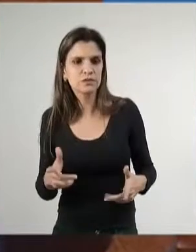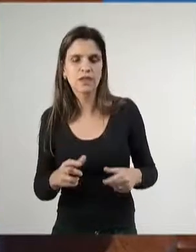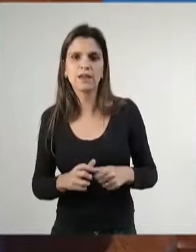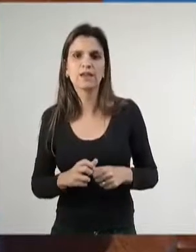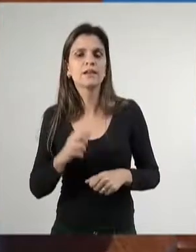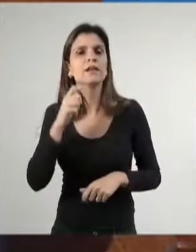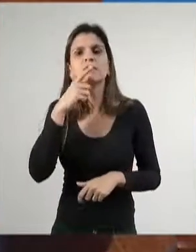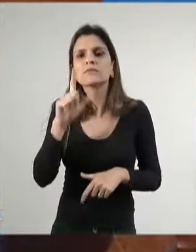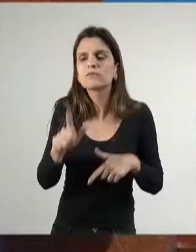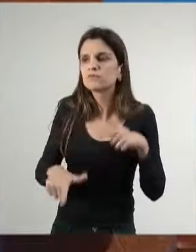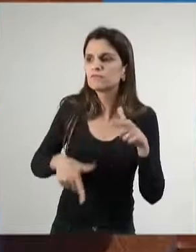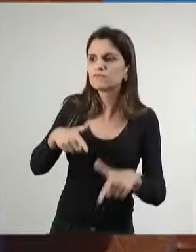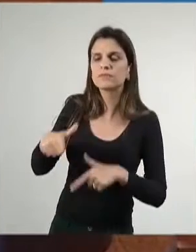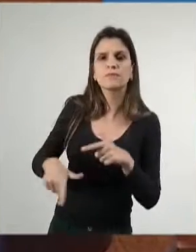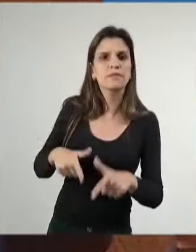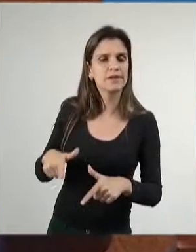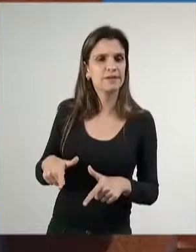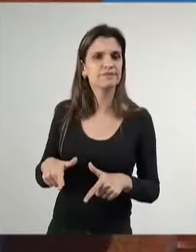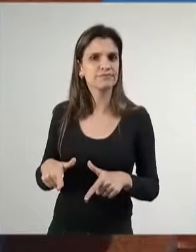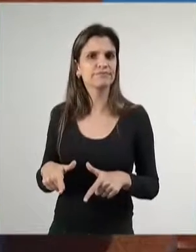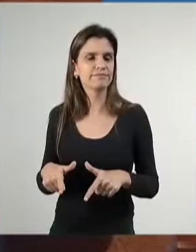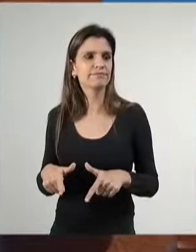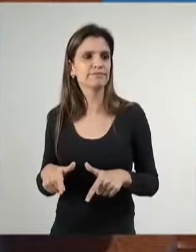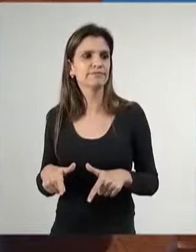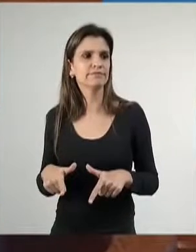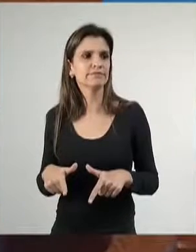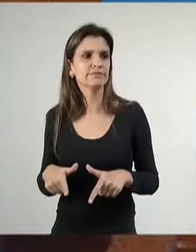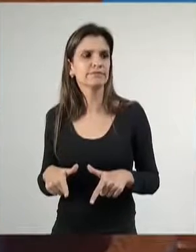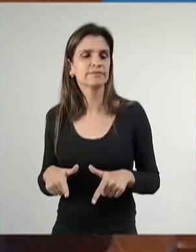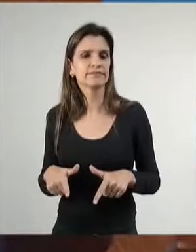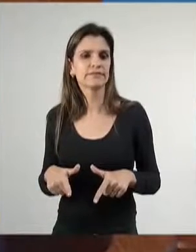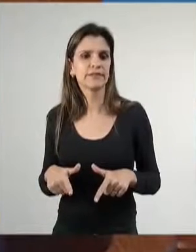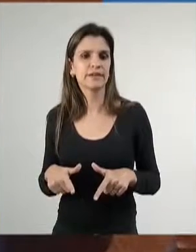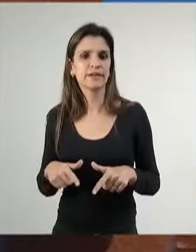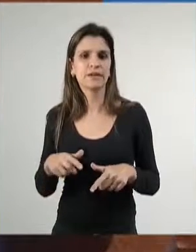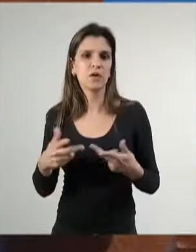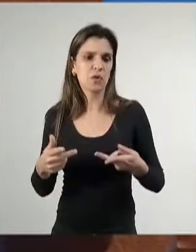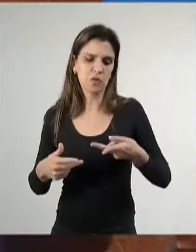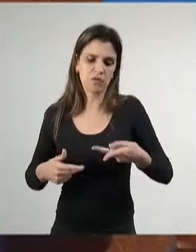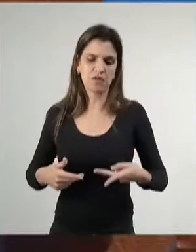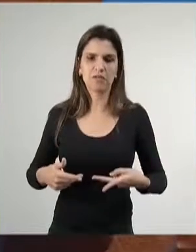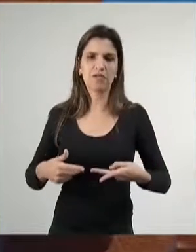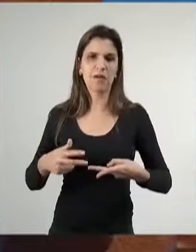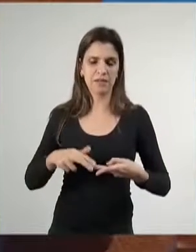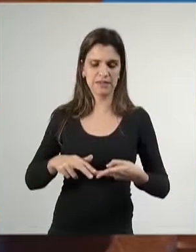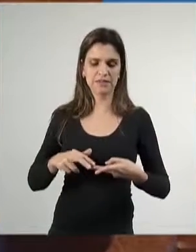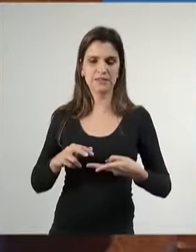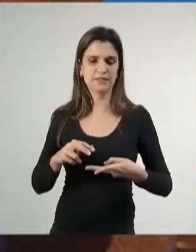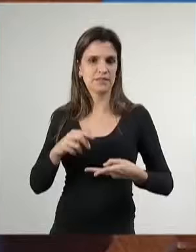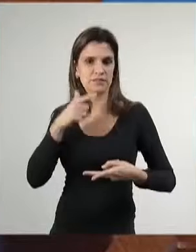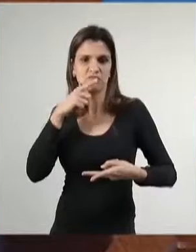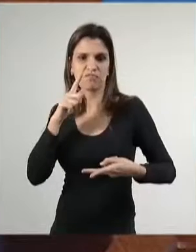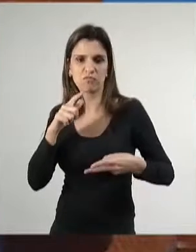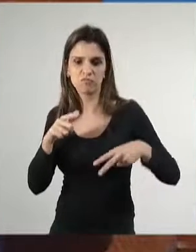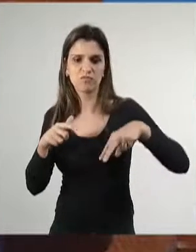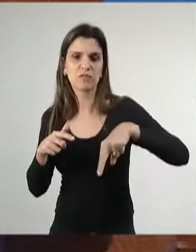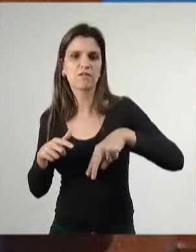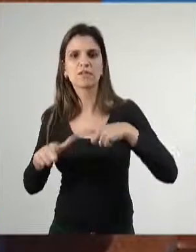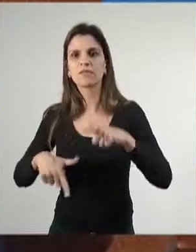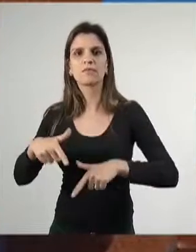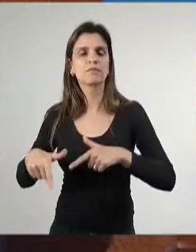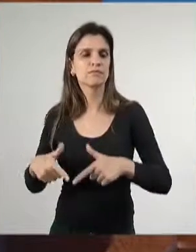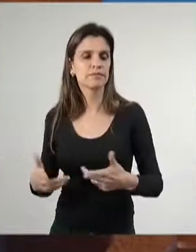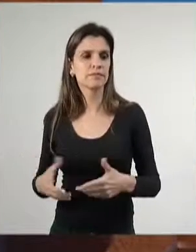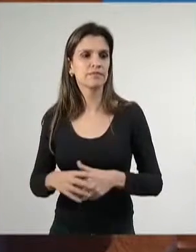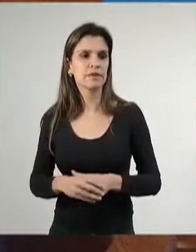trabalho, exatamente por causa de um acidente, estão acamados ou estão numa cadeira de rodas, ou